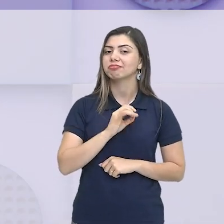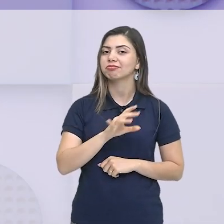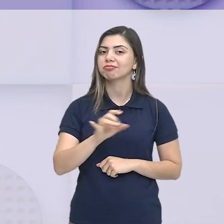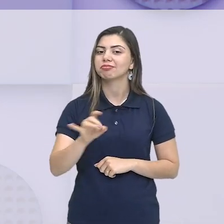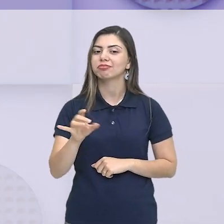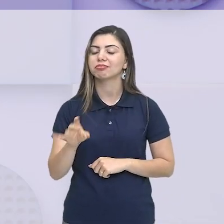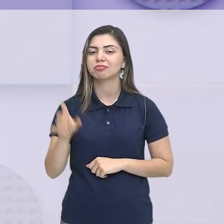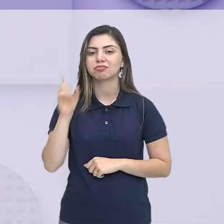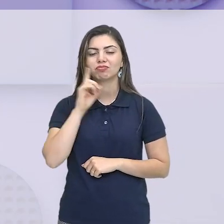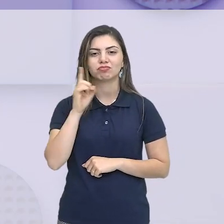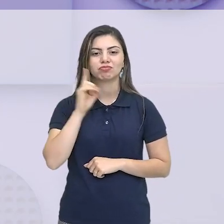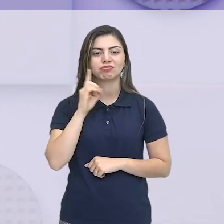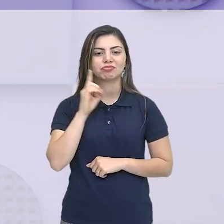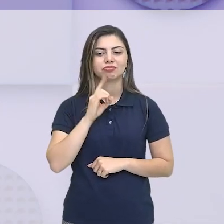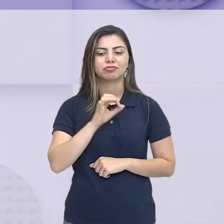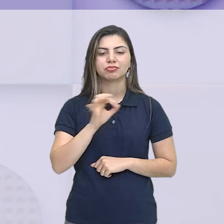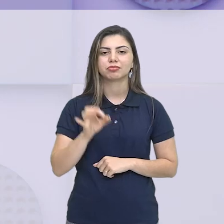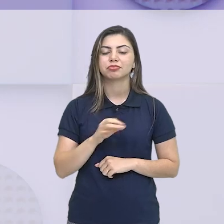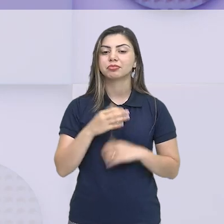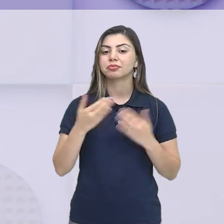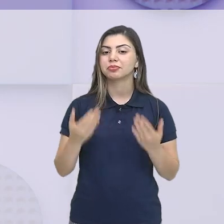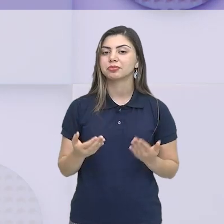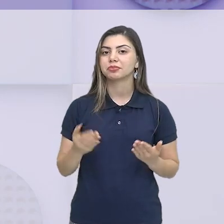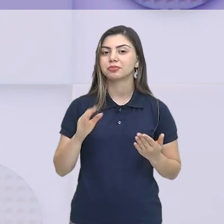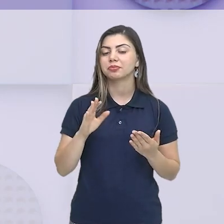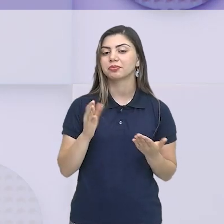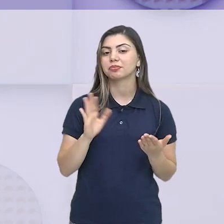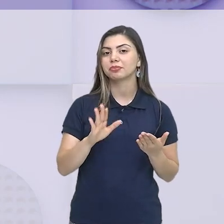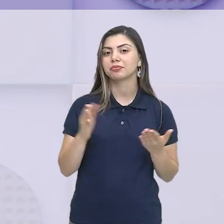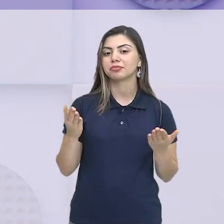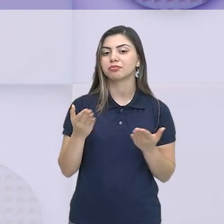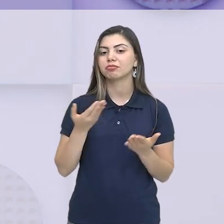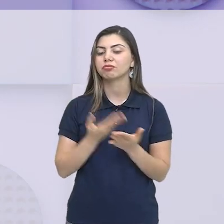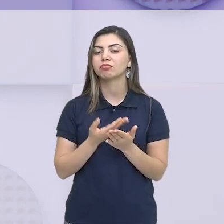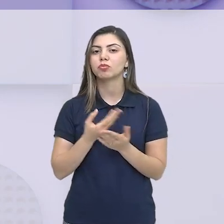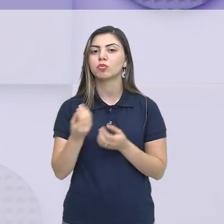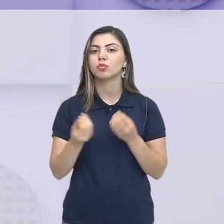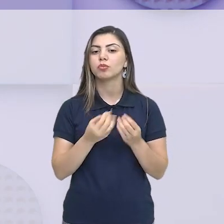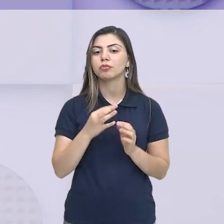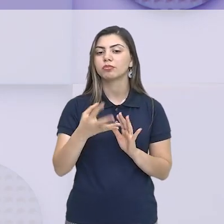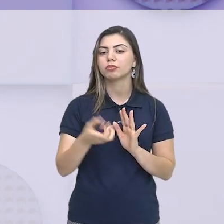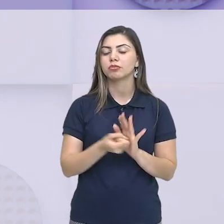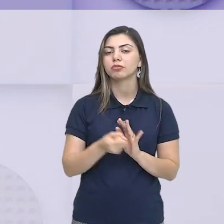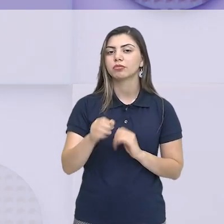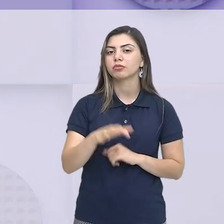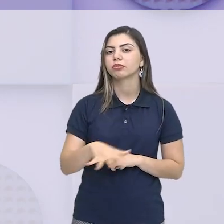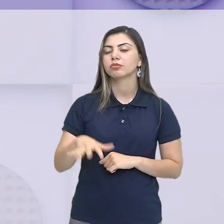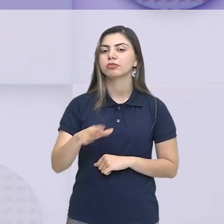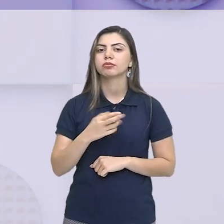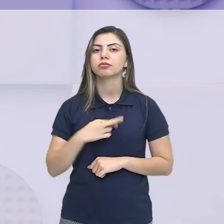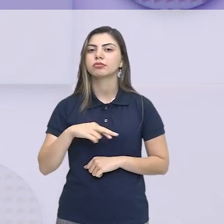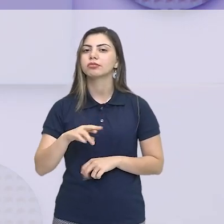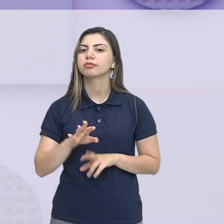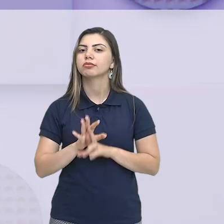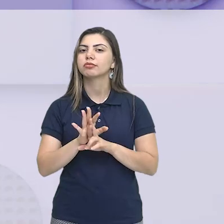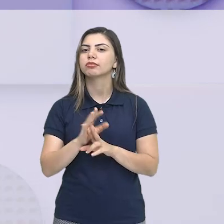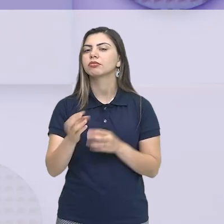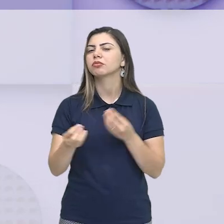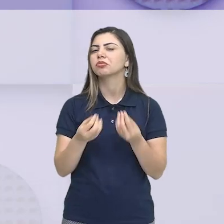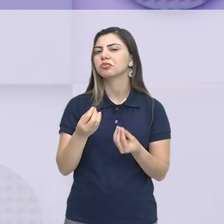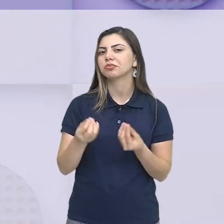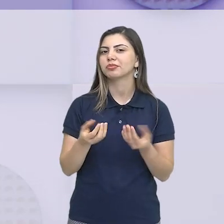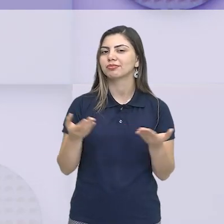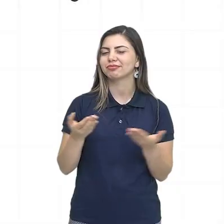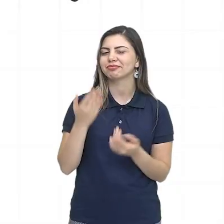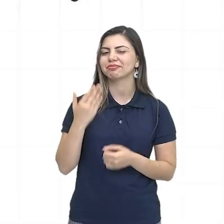nosso cotidiano. Né? Agora nós vamos ver também como esses símbolos são usados nas religiões, na nossa dimensão